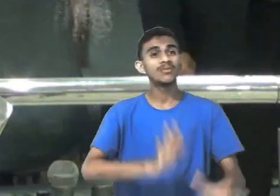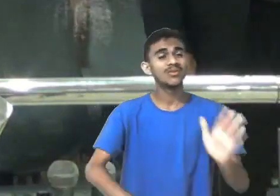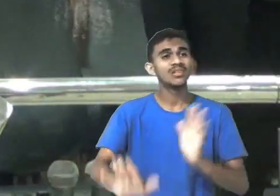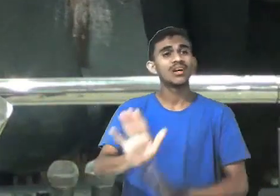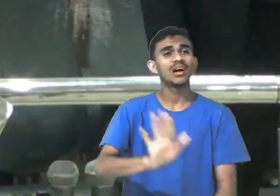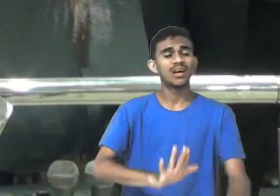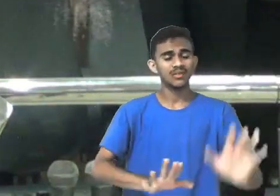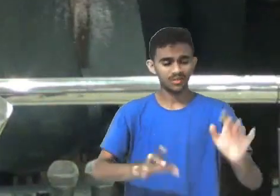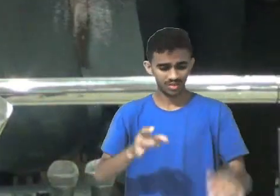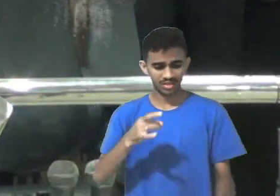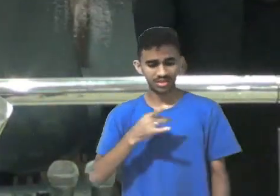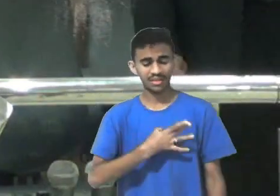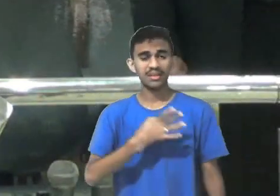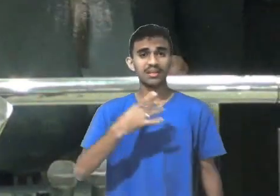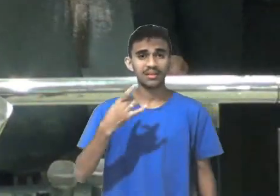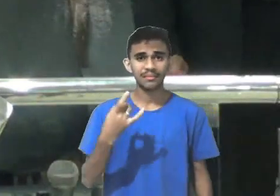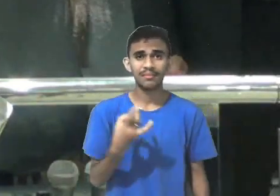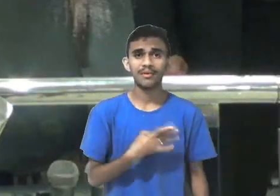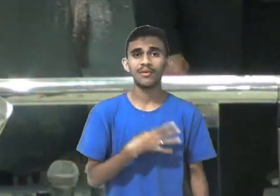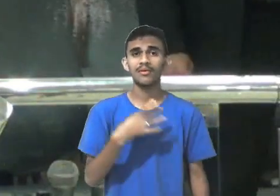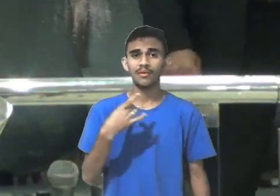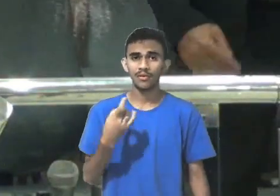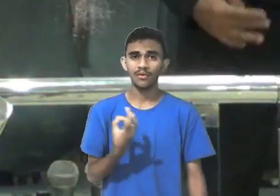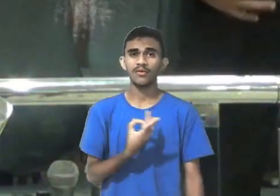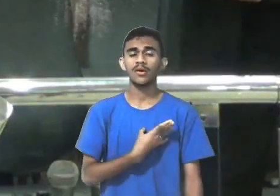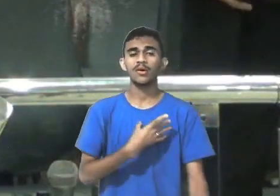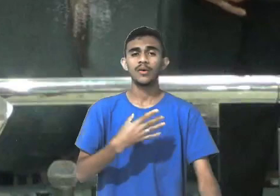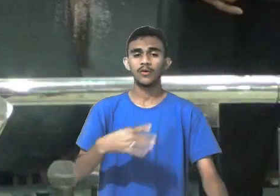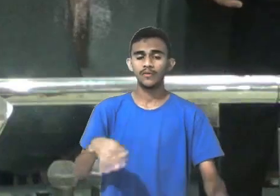de cuidados e